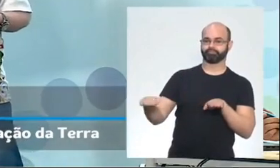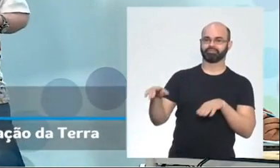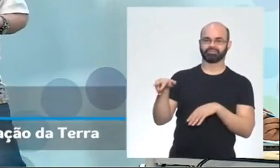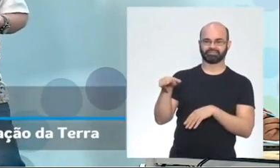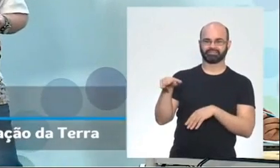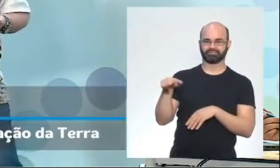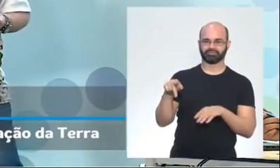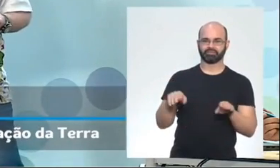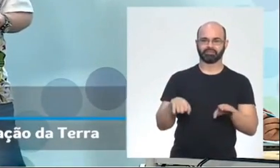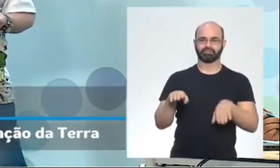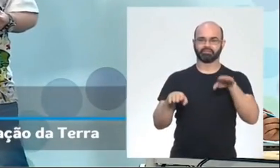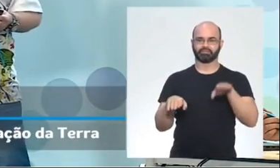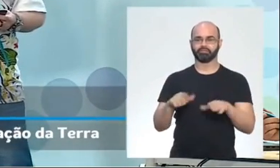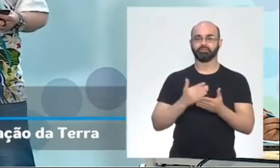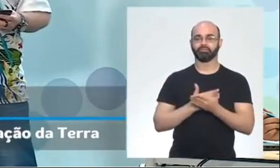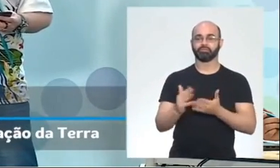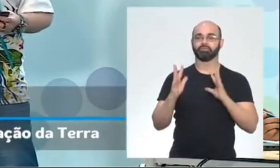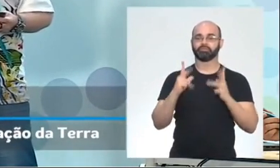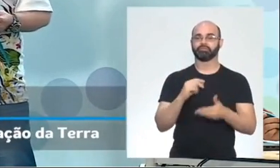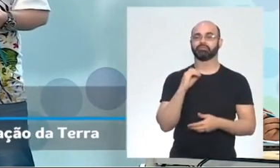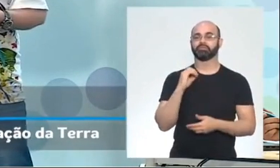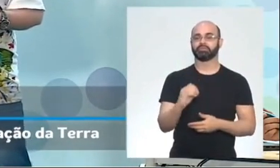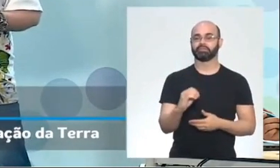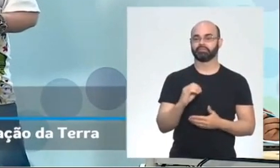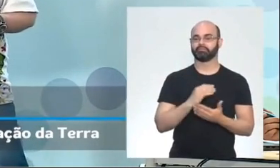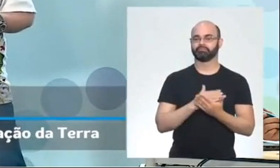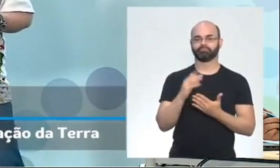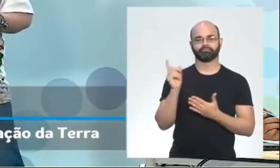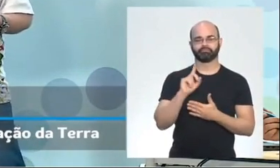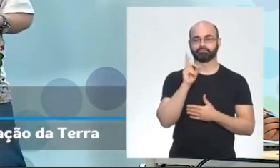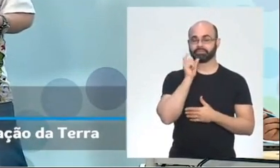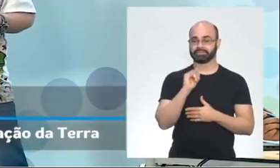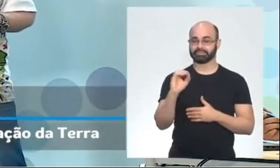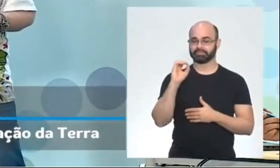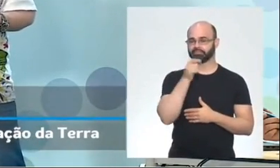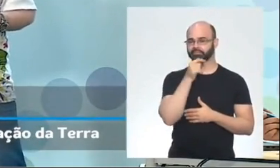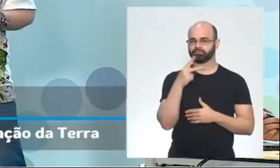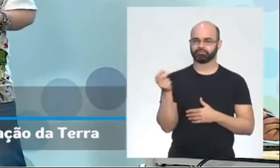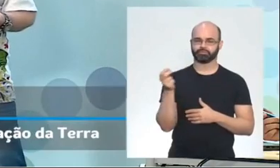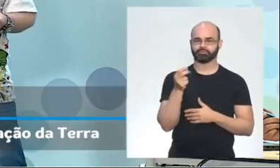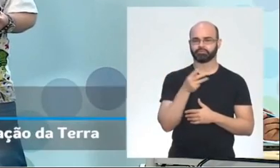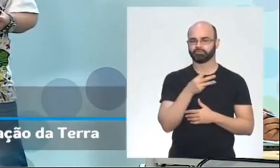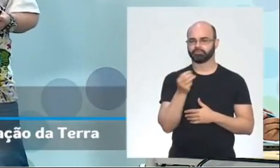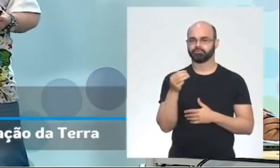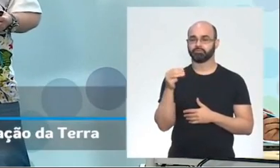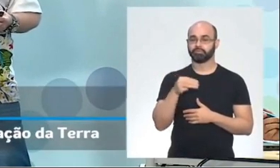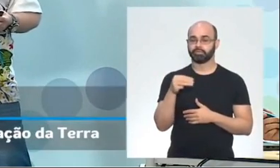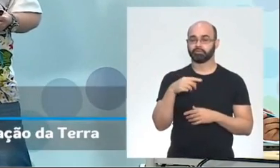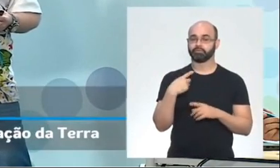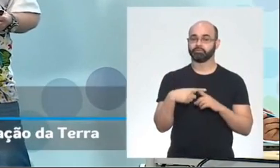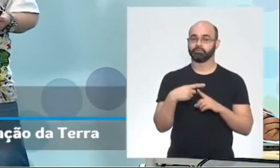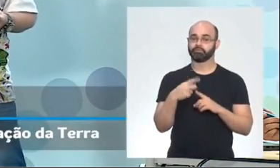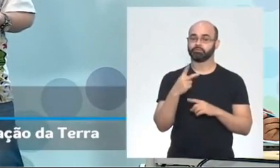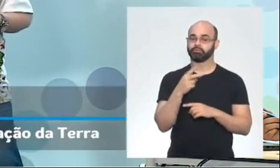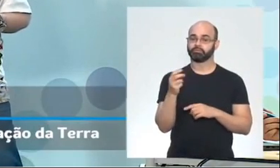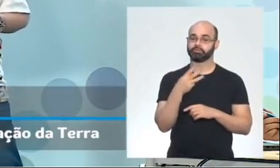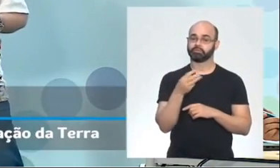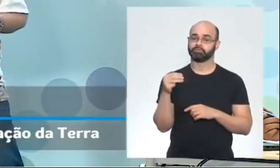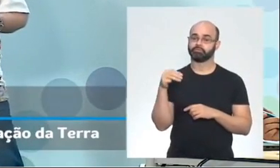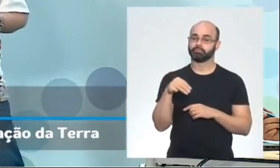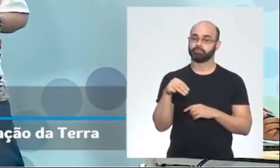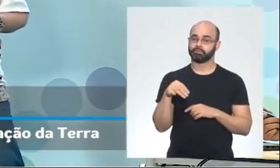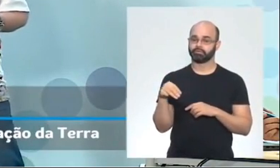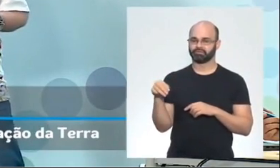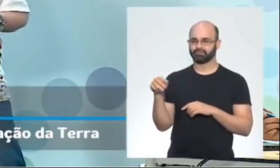na altitude zero, tá certo? Então, quando você vê lá que a altitude começa a 200, 300 metros, é porque ele está a 200, 300 metros